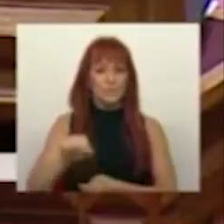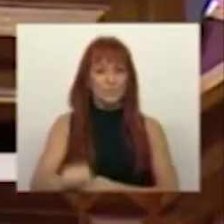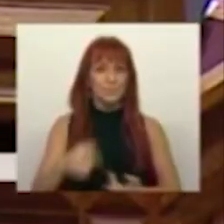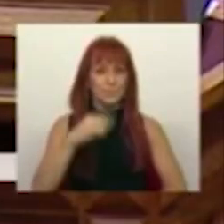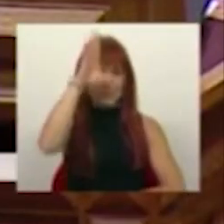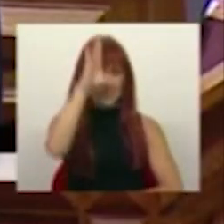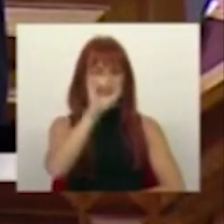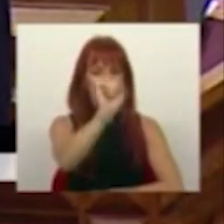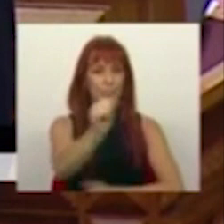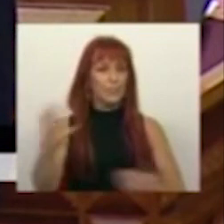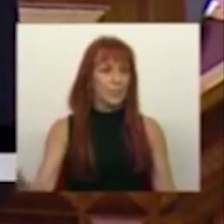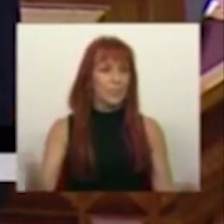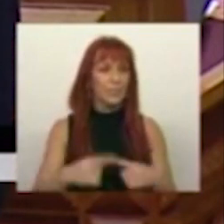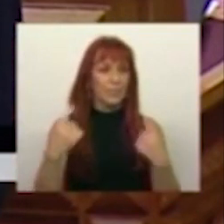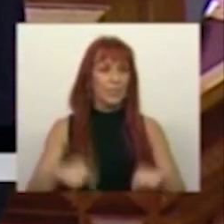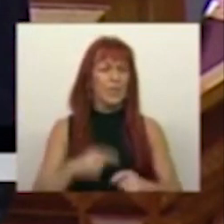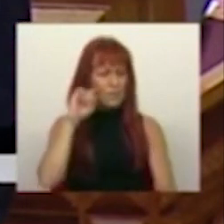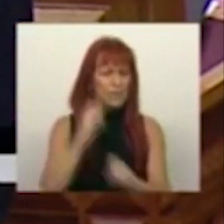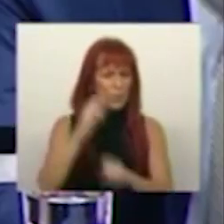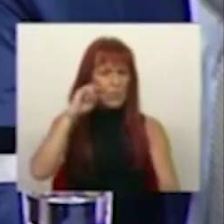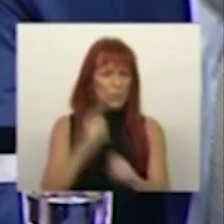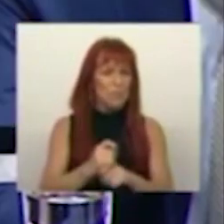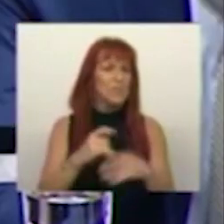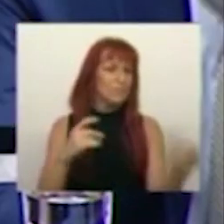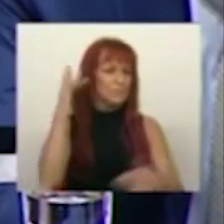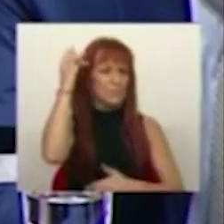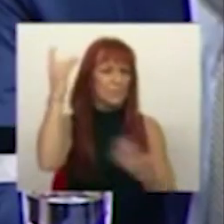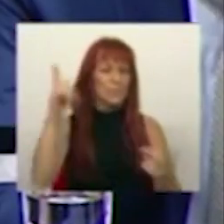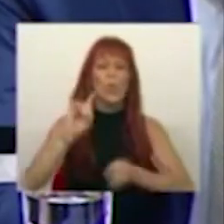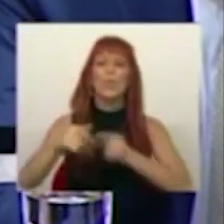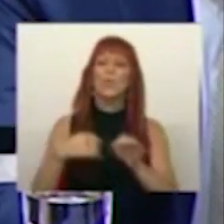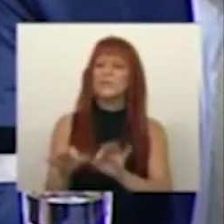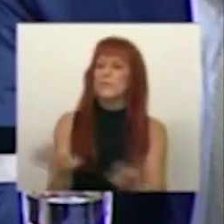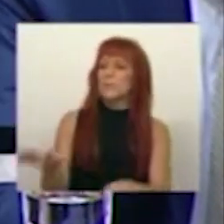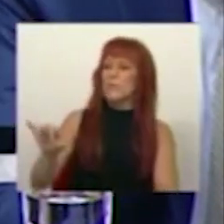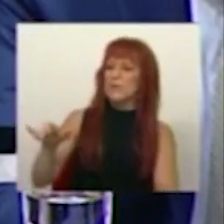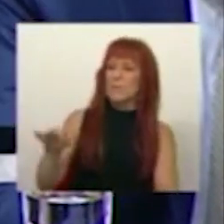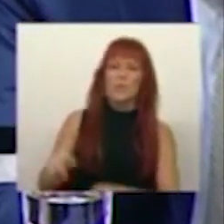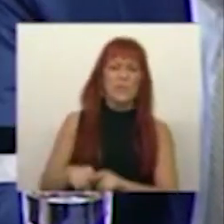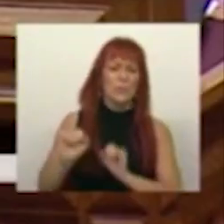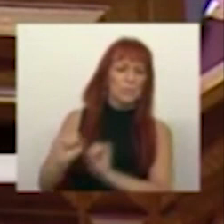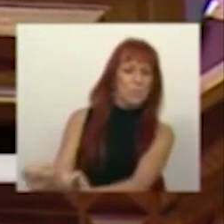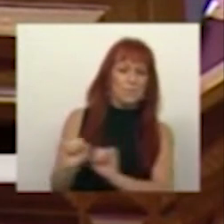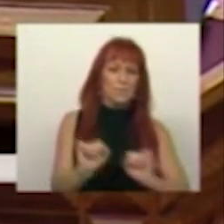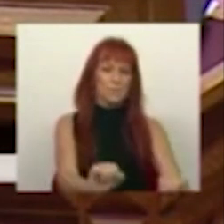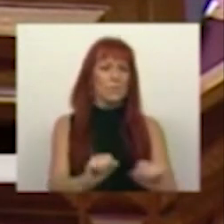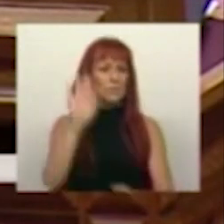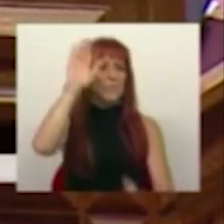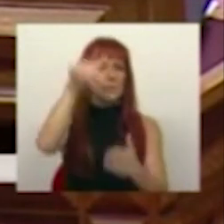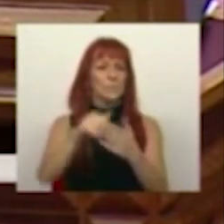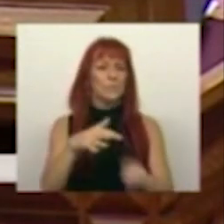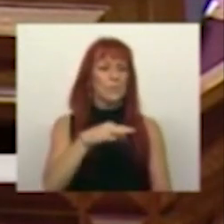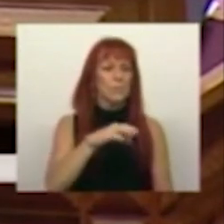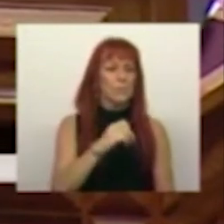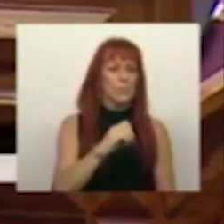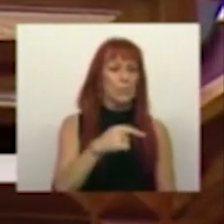O governo tem insistido na tese de que aqueles como o PCP, que se opõem à solução